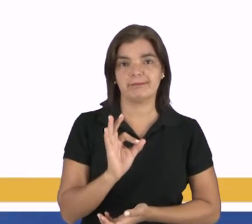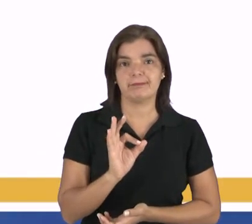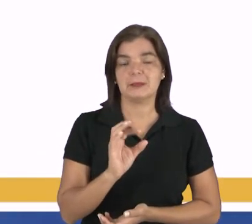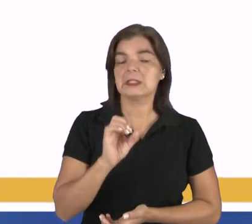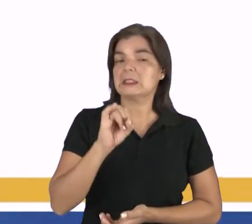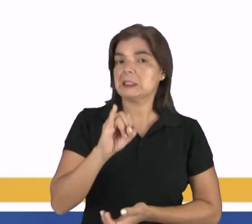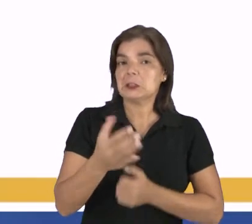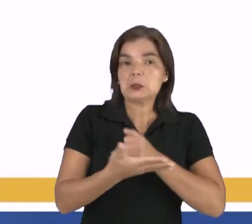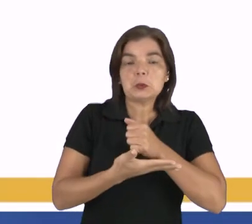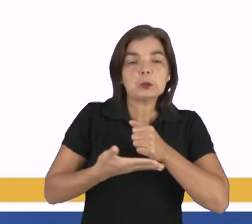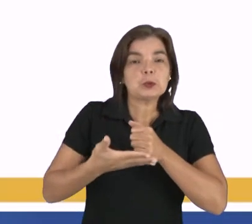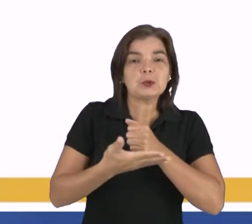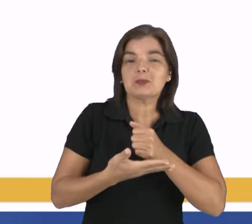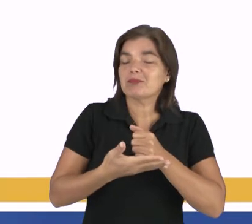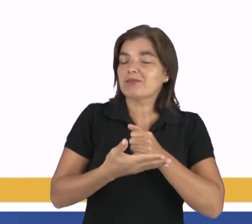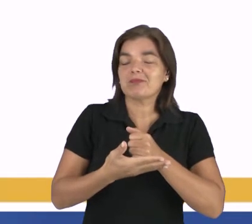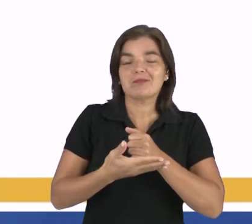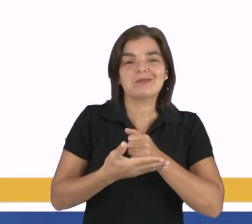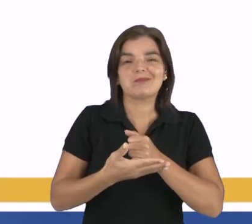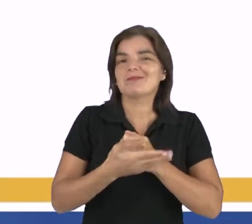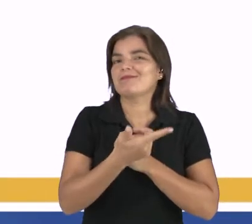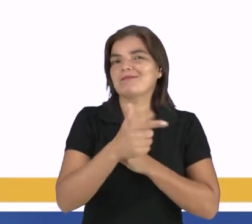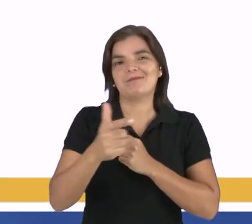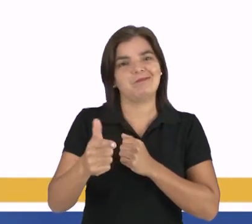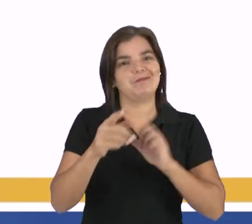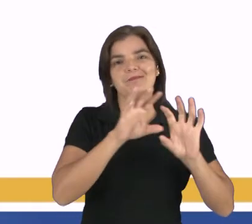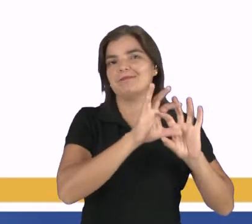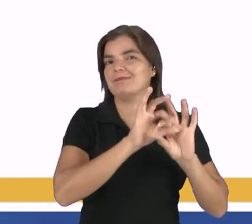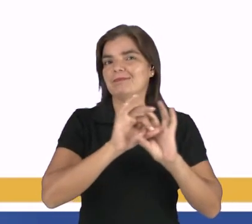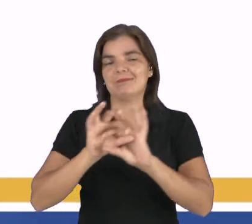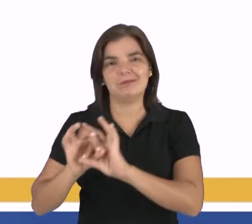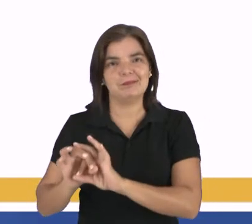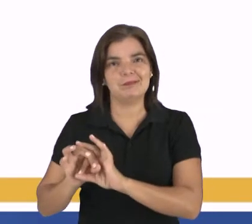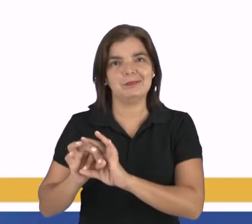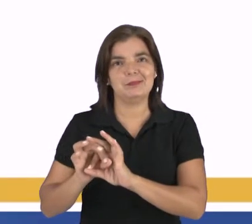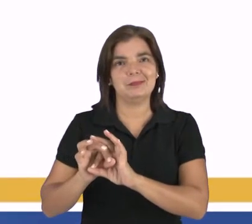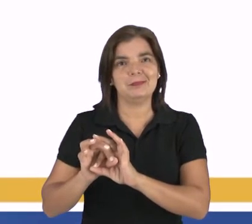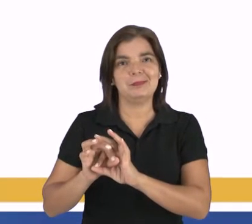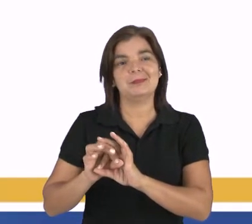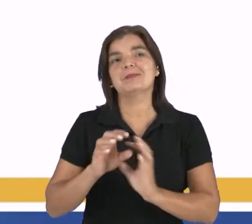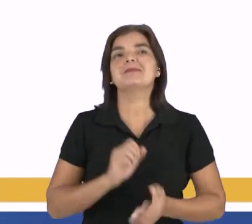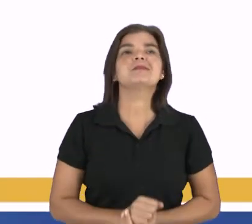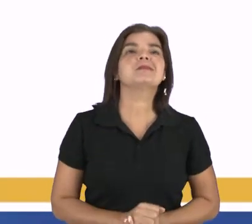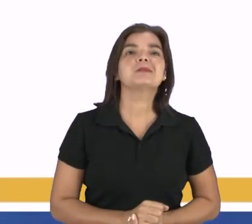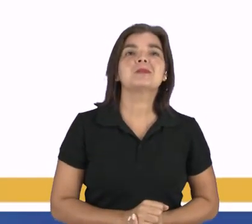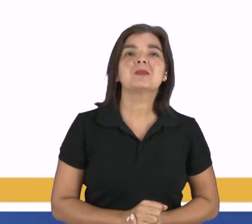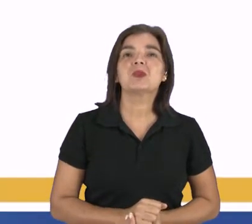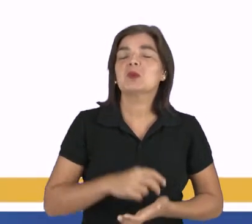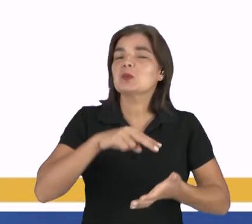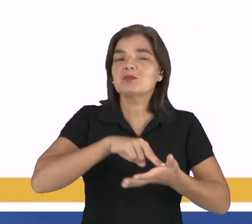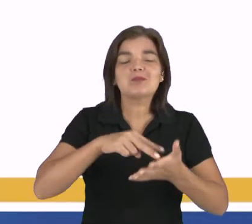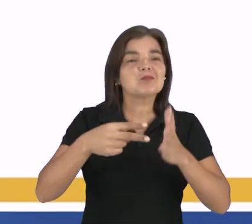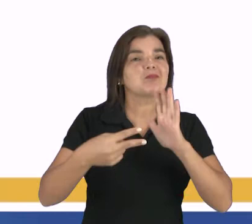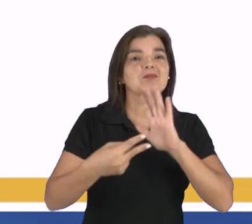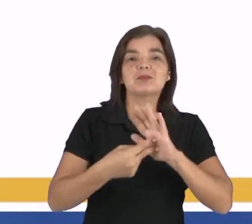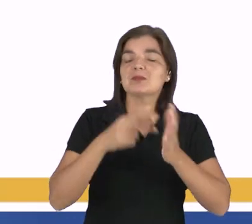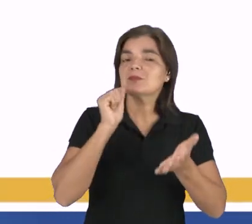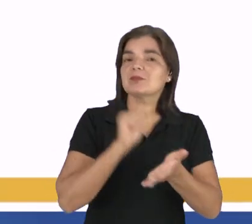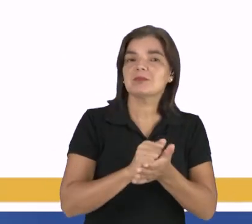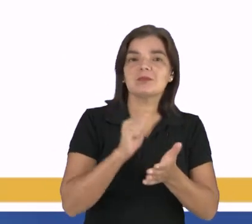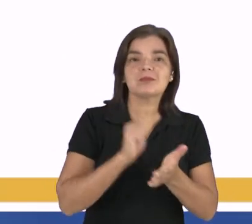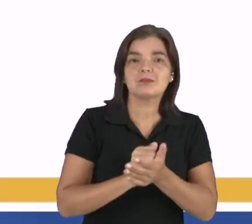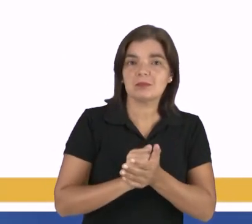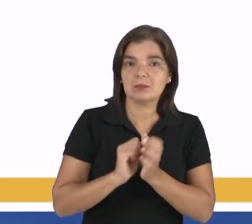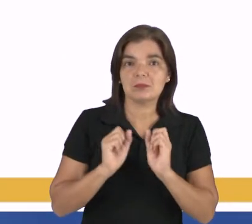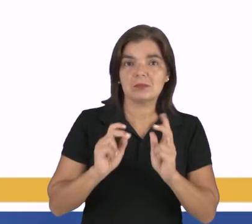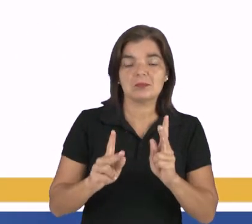Sem essa base estável, não há coerência. Não vai dar sentido ao que foi